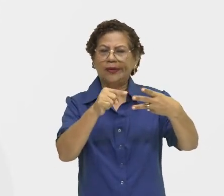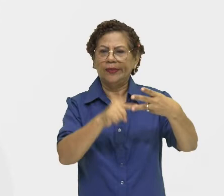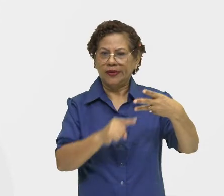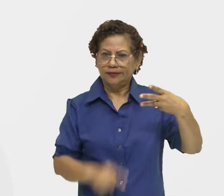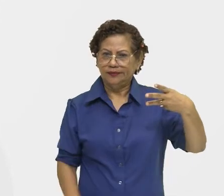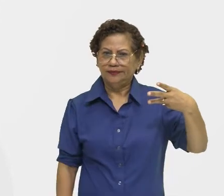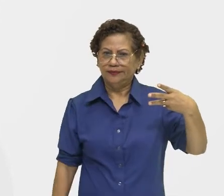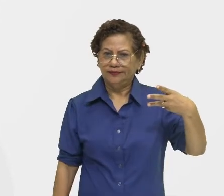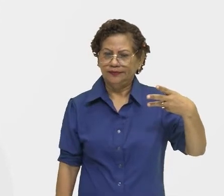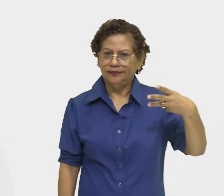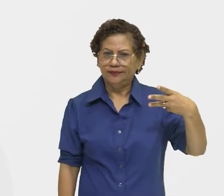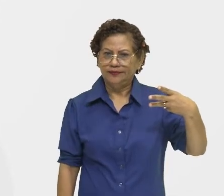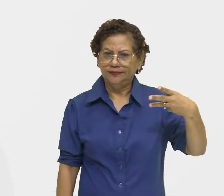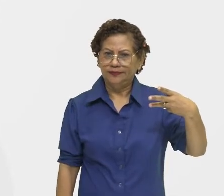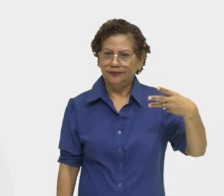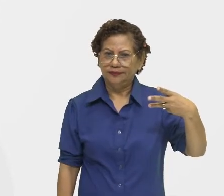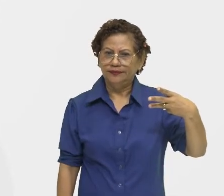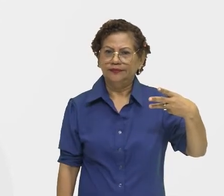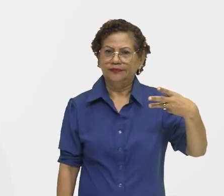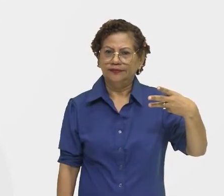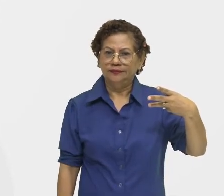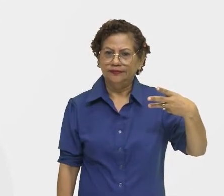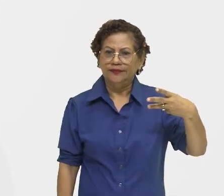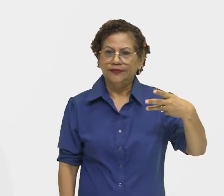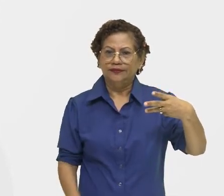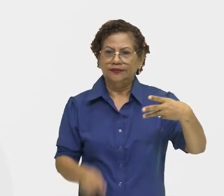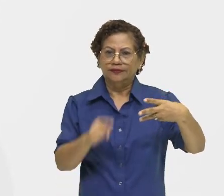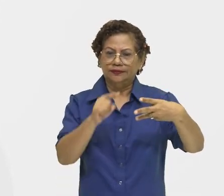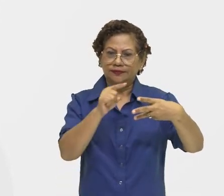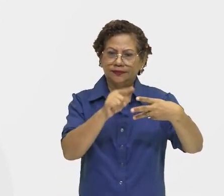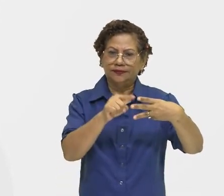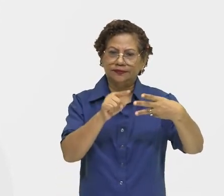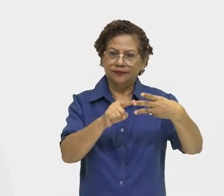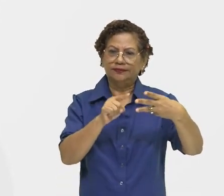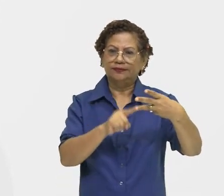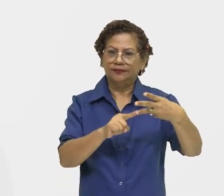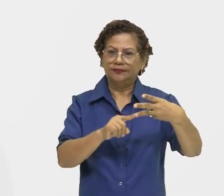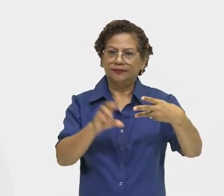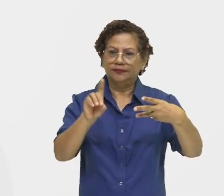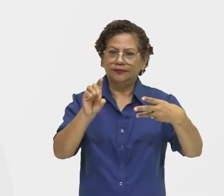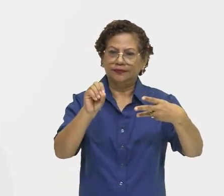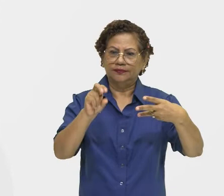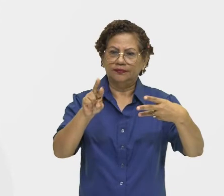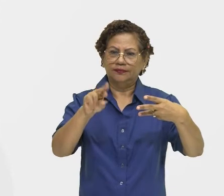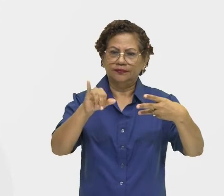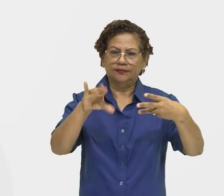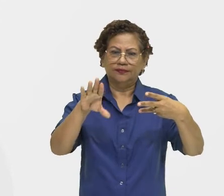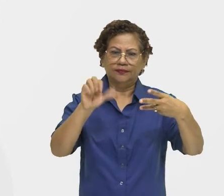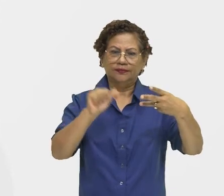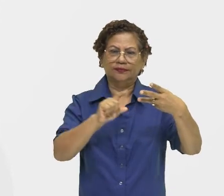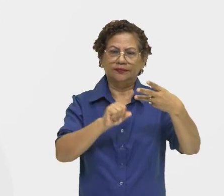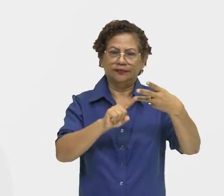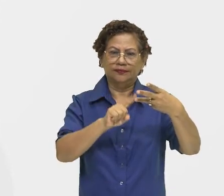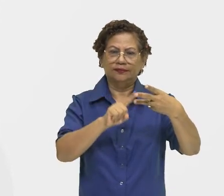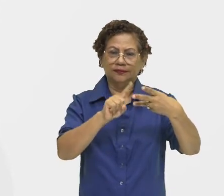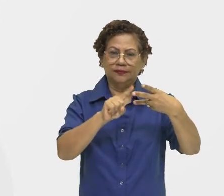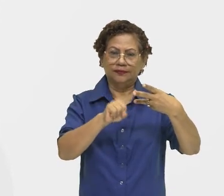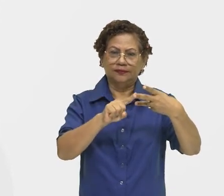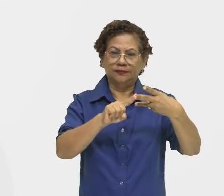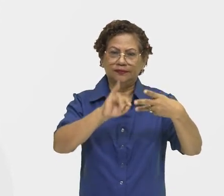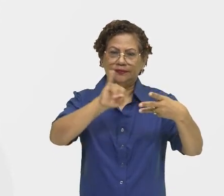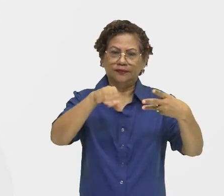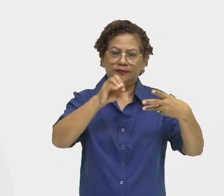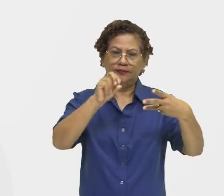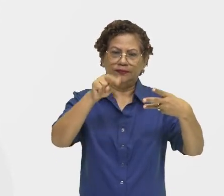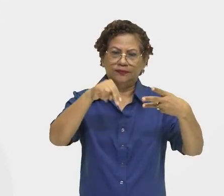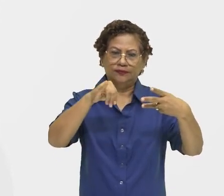amores. Ordem dórica, ordem jônica e ordem coríntia. Tá,